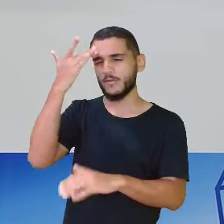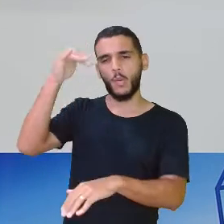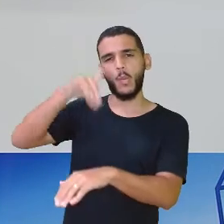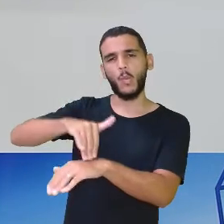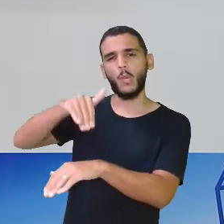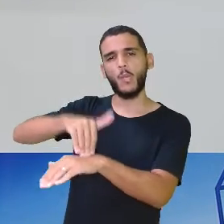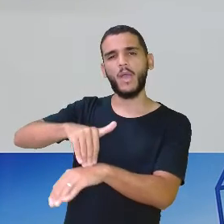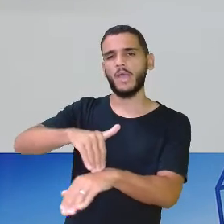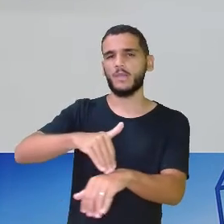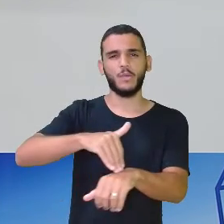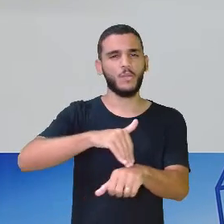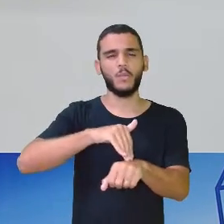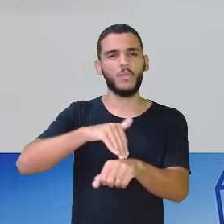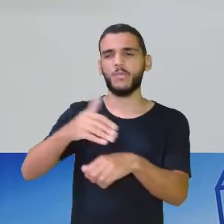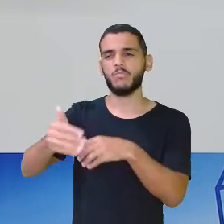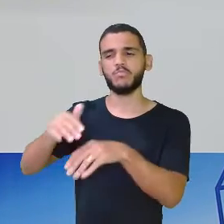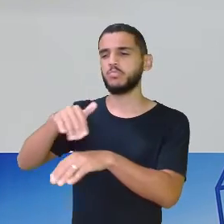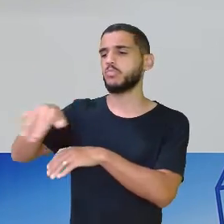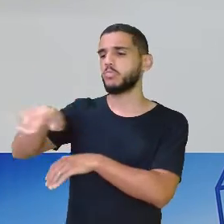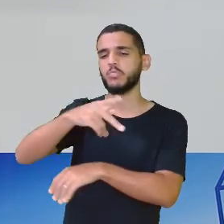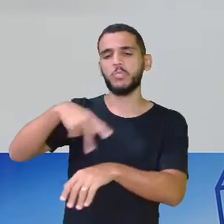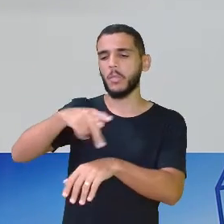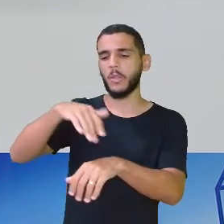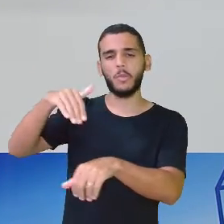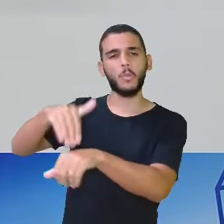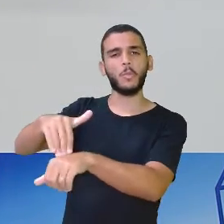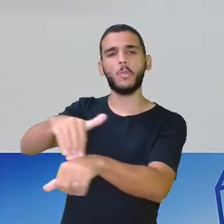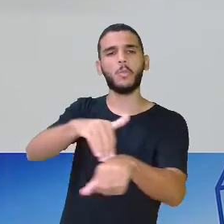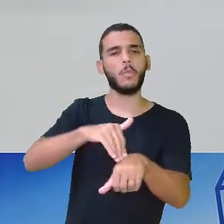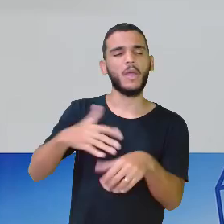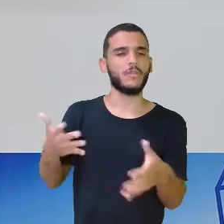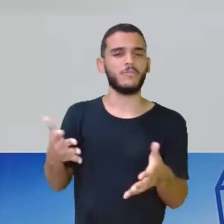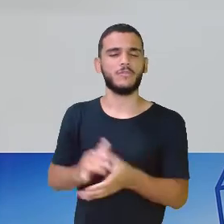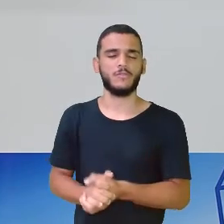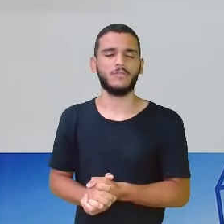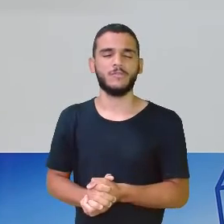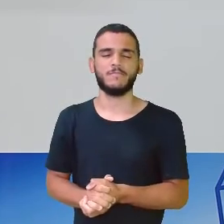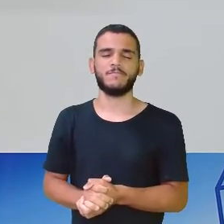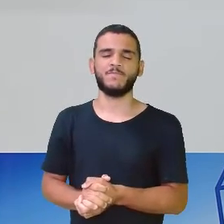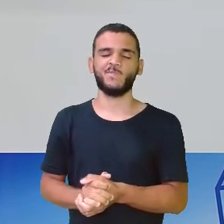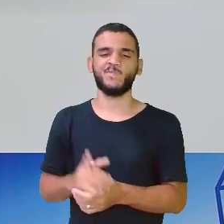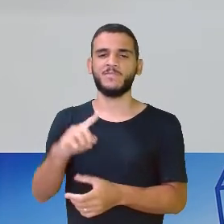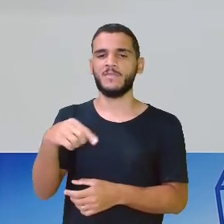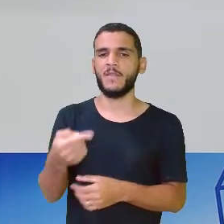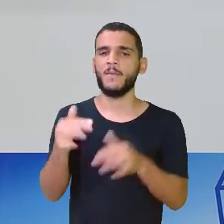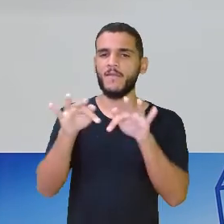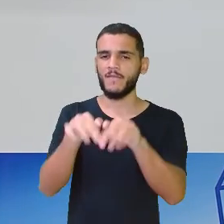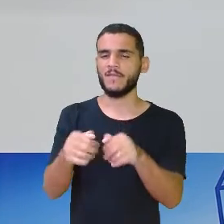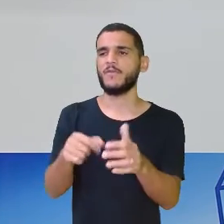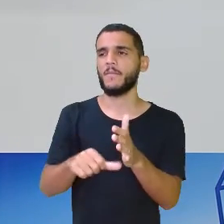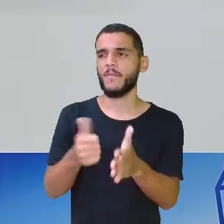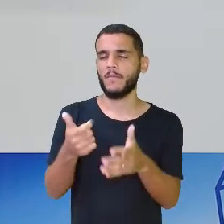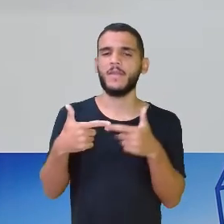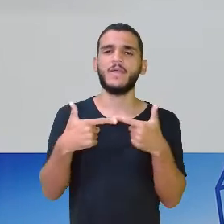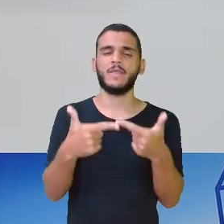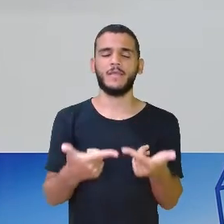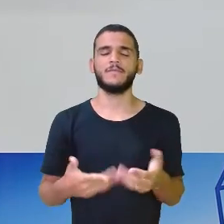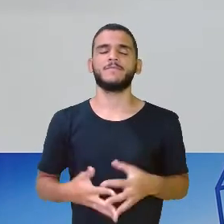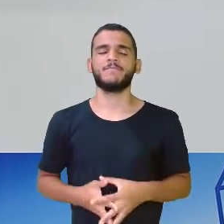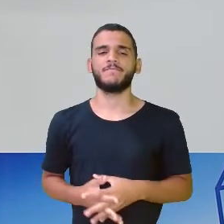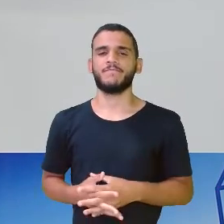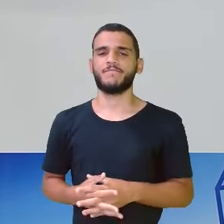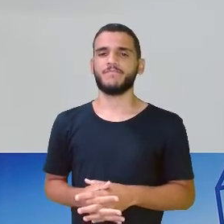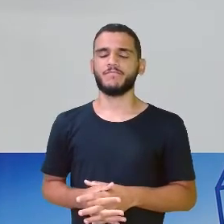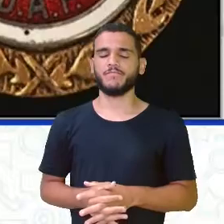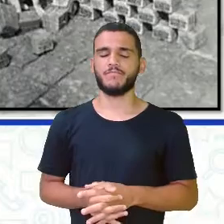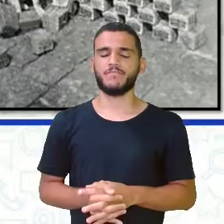que impuseram essas duras punições para a Alemanha, né, após o término da Primeira Guerra. Então, nesse sentido,